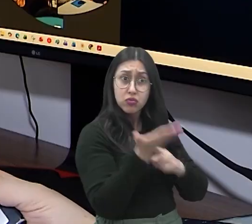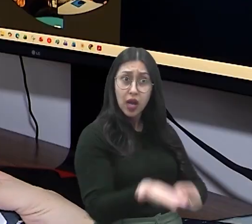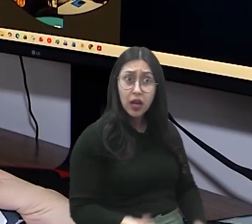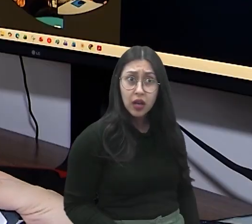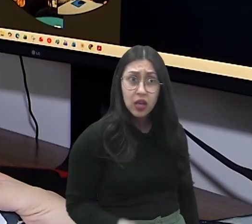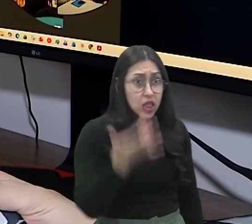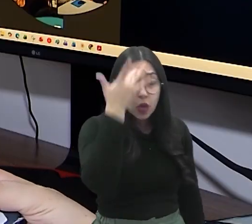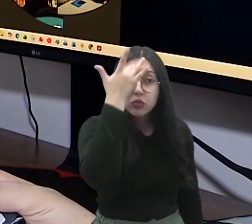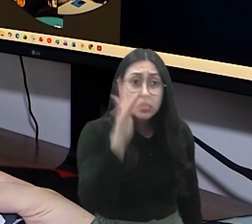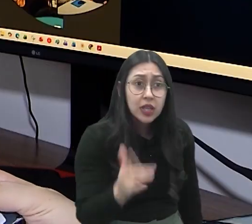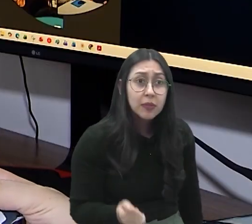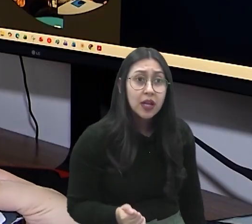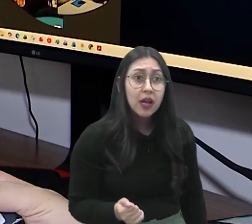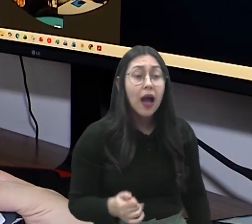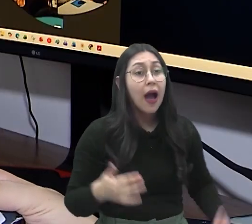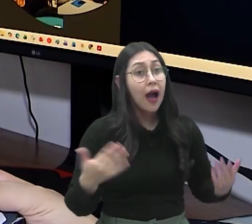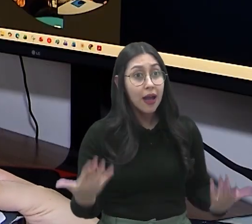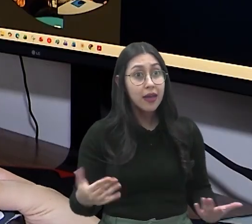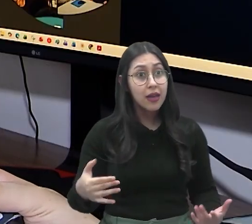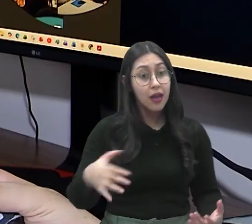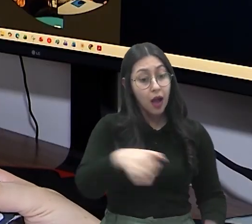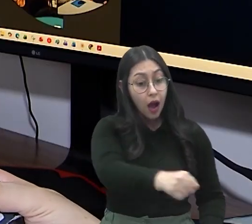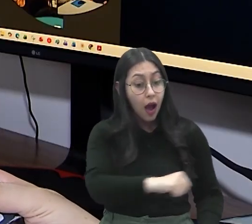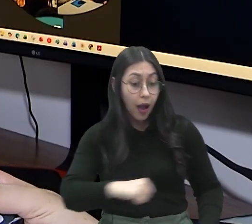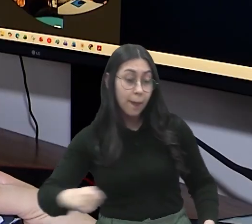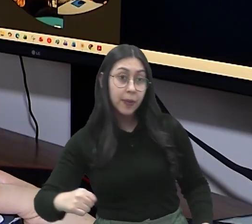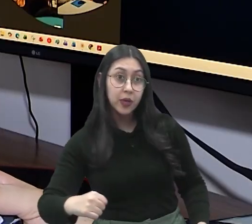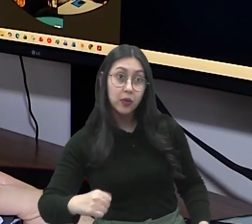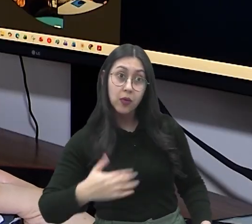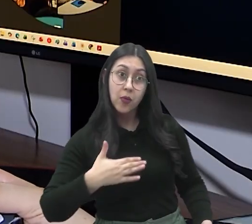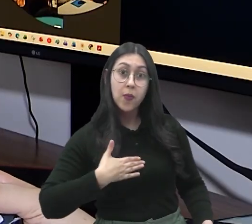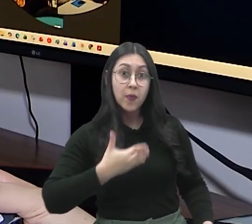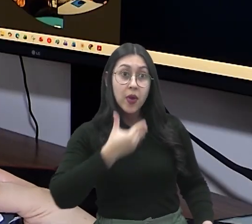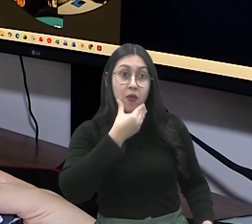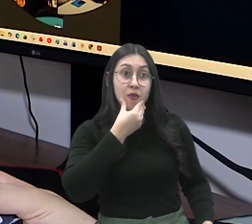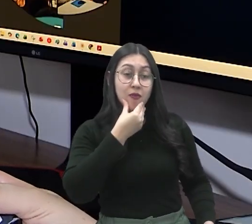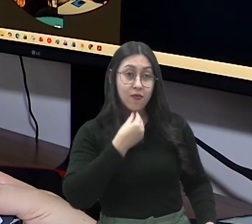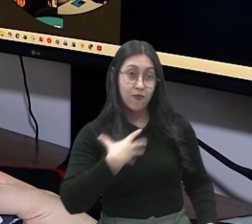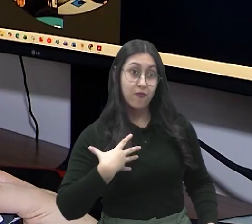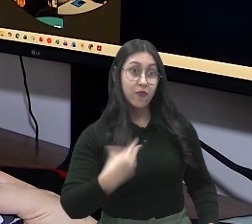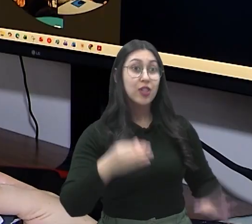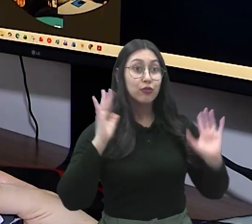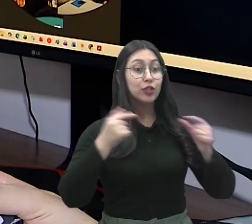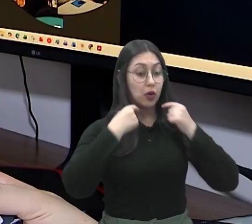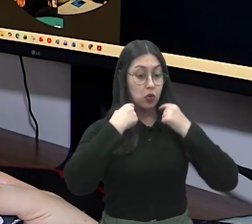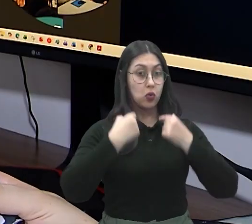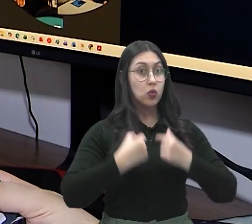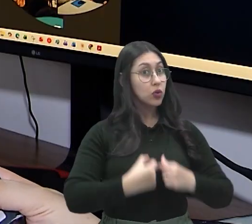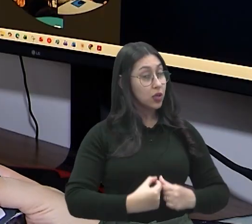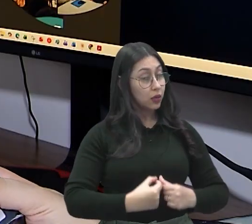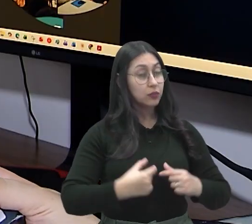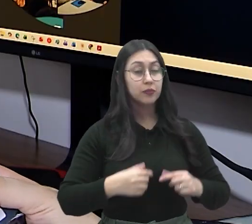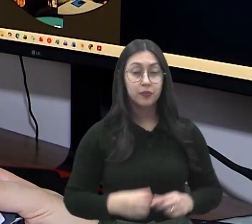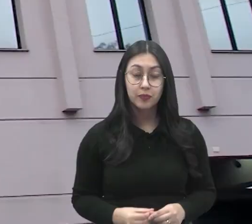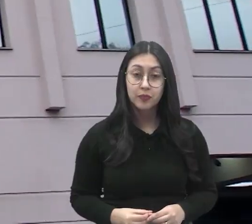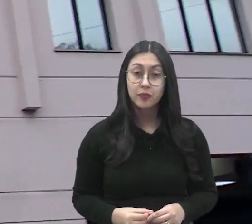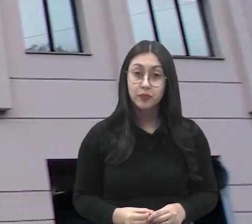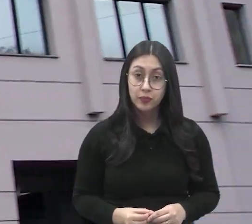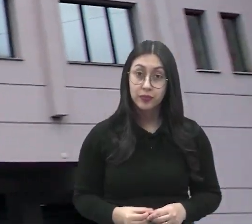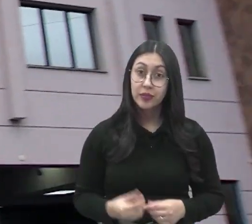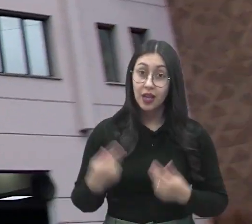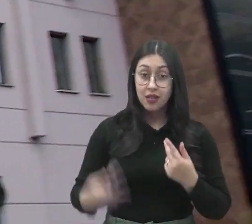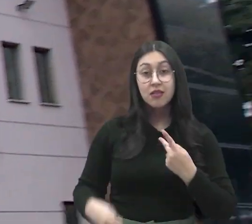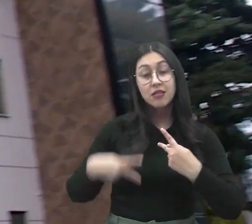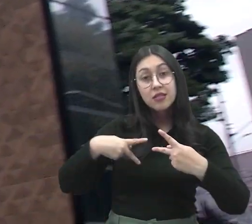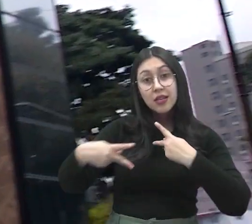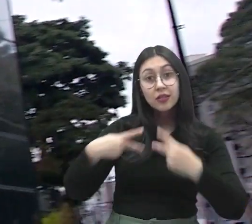vem cá me ajudar, se você acha que eu não sou. Ela abriu então a porta traseira e tirou meu filho, que já estava com o cordão de identificação ali. Em São